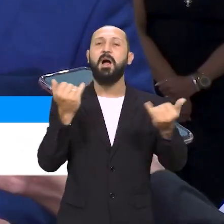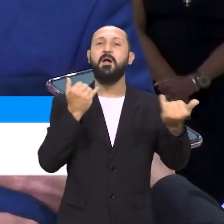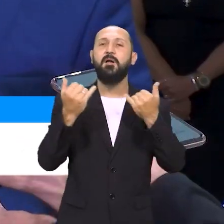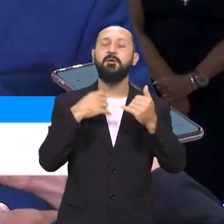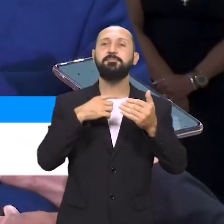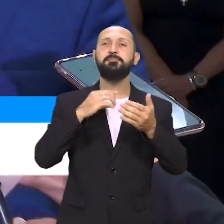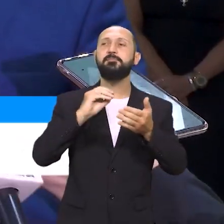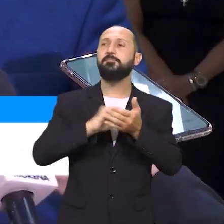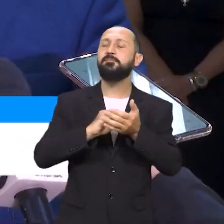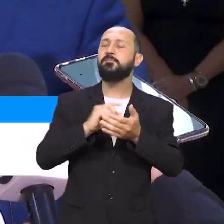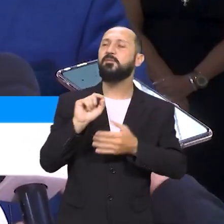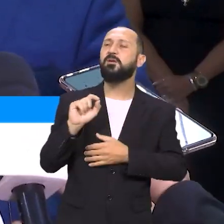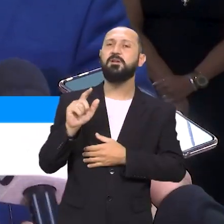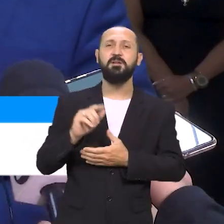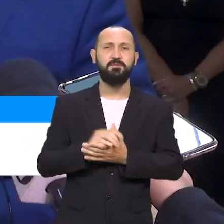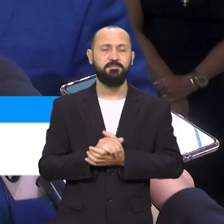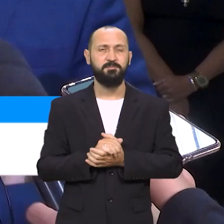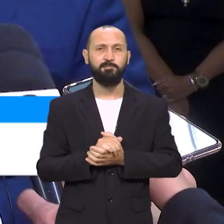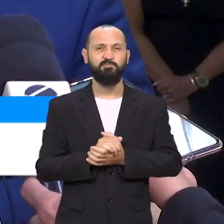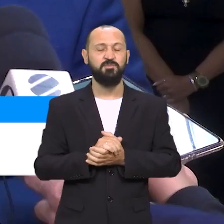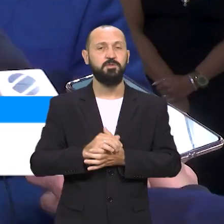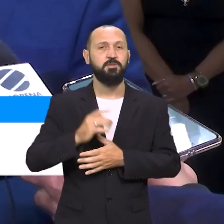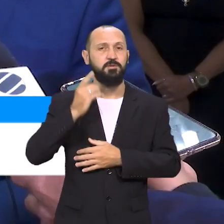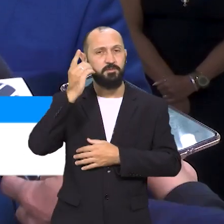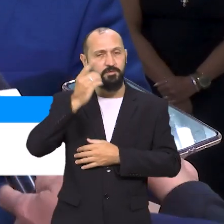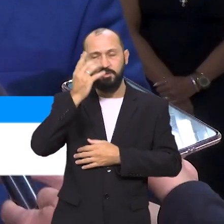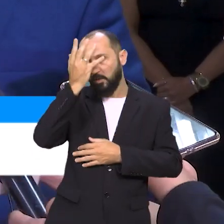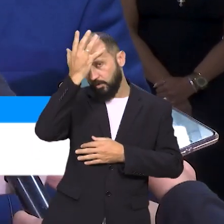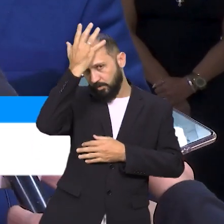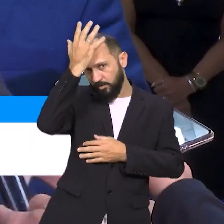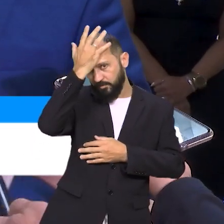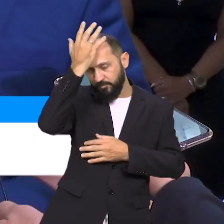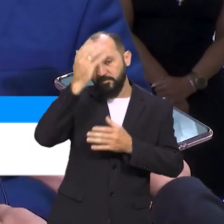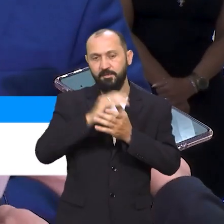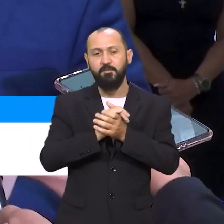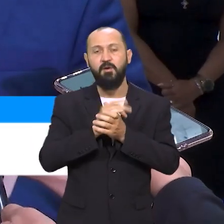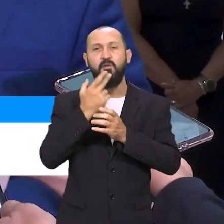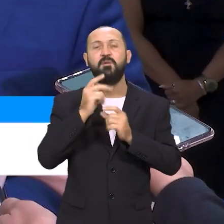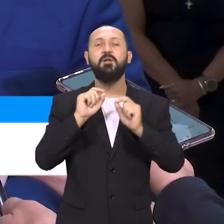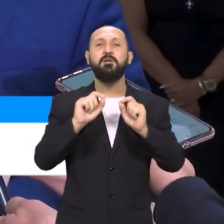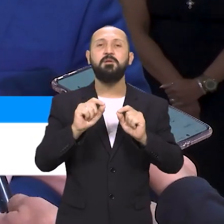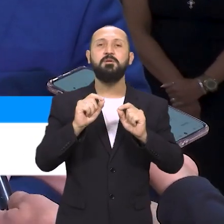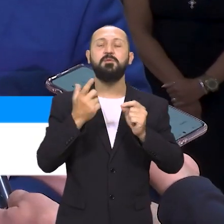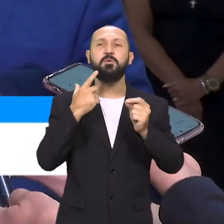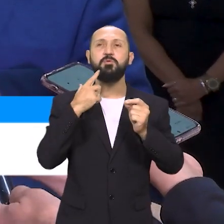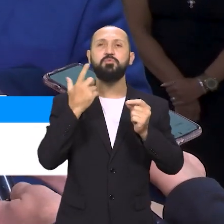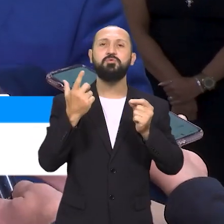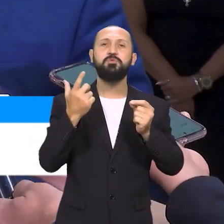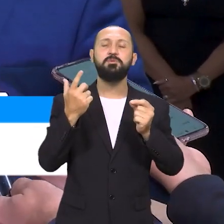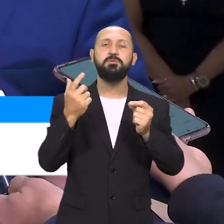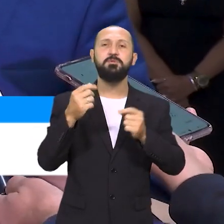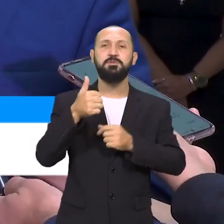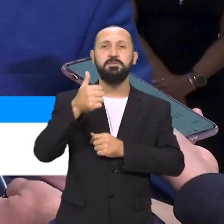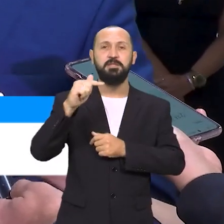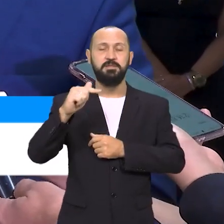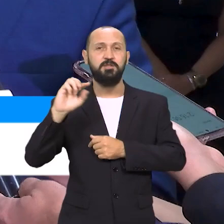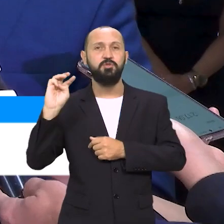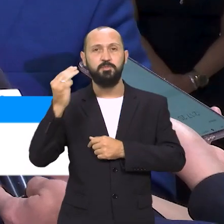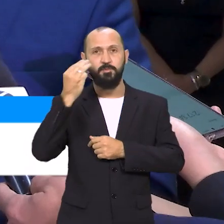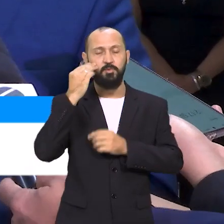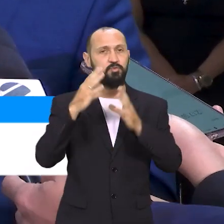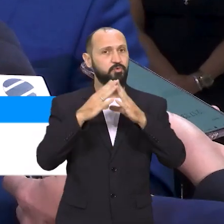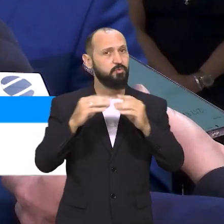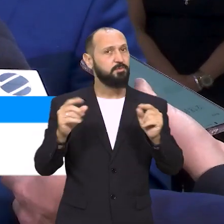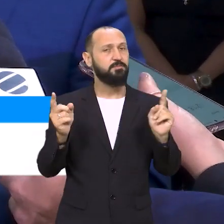na imprensa uma fala do deputado Rafael Tavares falando sobre um sumiço de